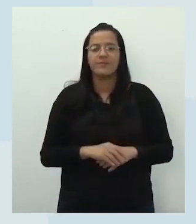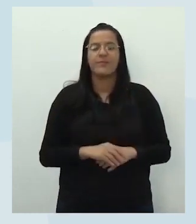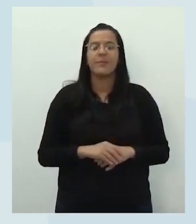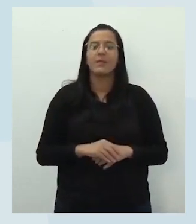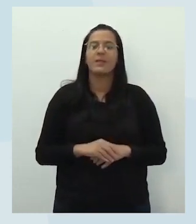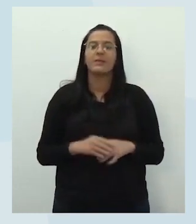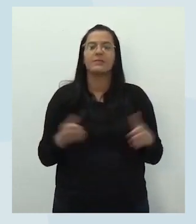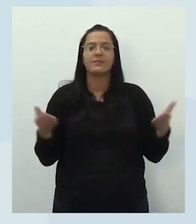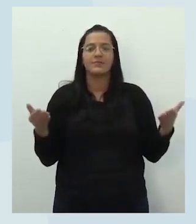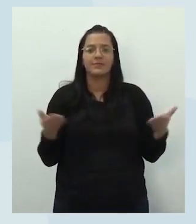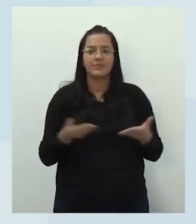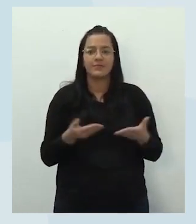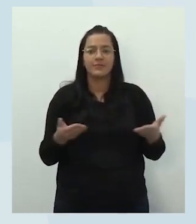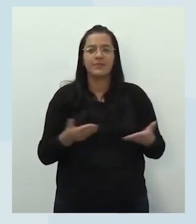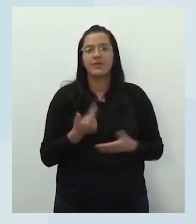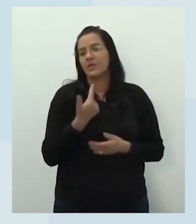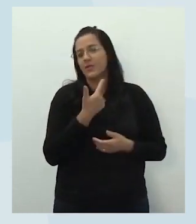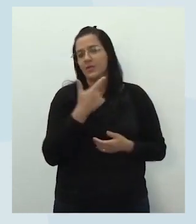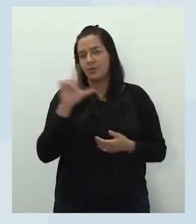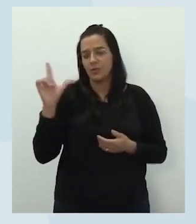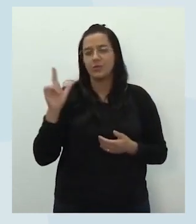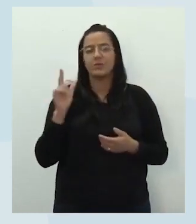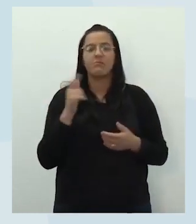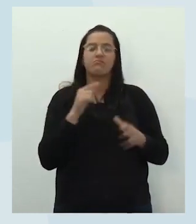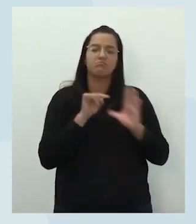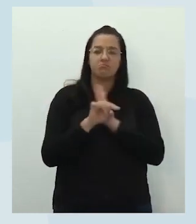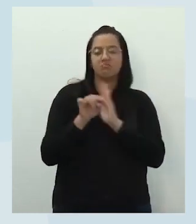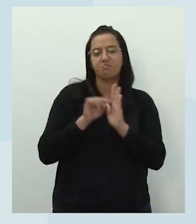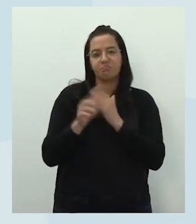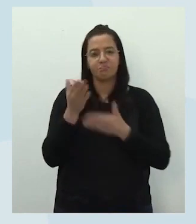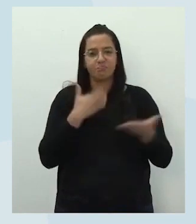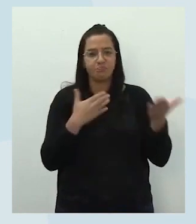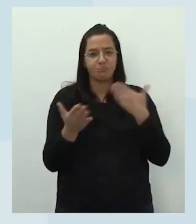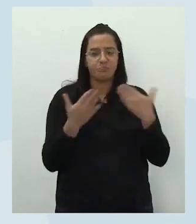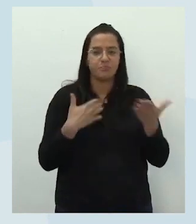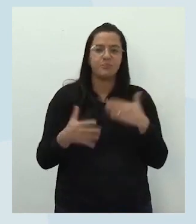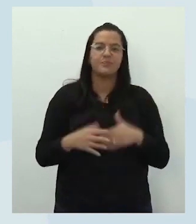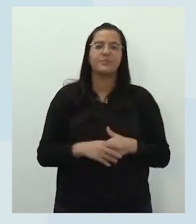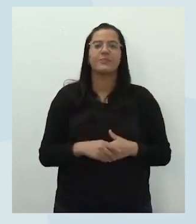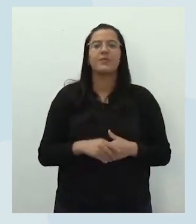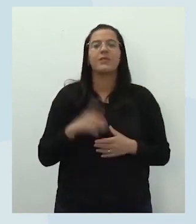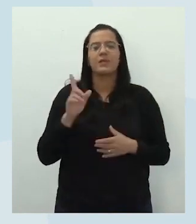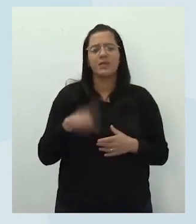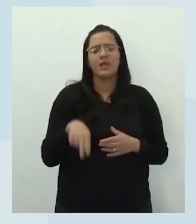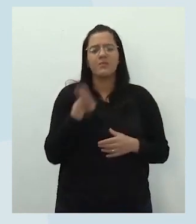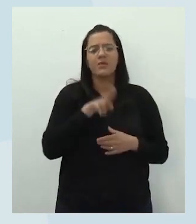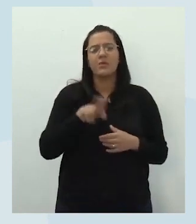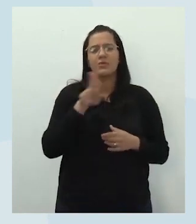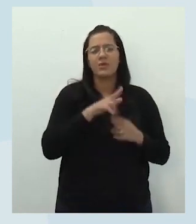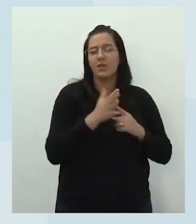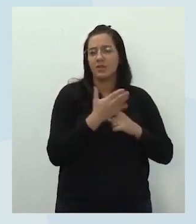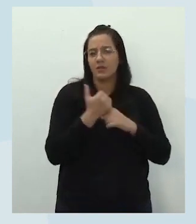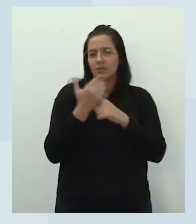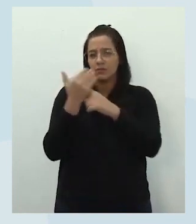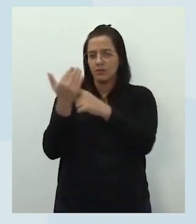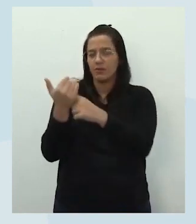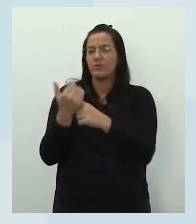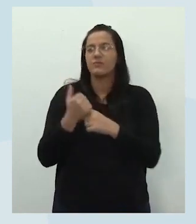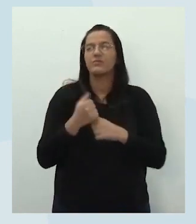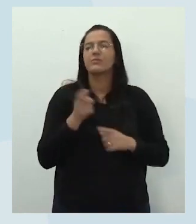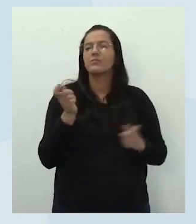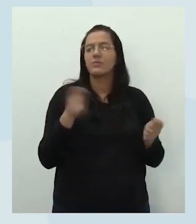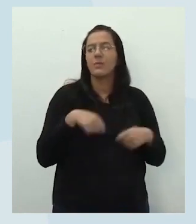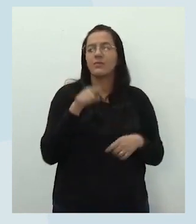Agora, nós vamos para mais uma interação. Que recurso tecnológico digital você utilizaria